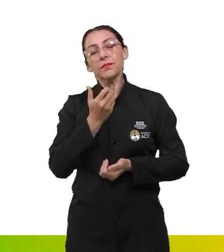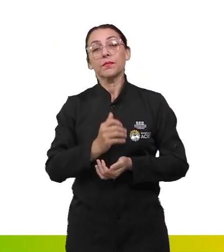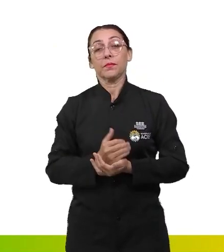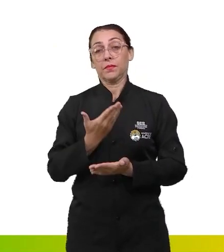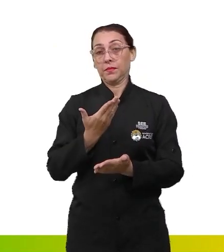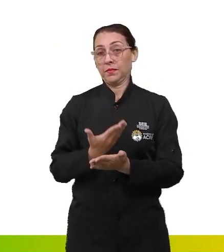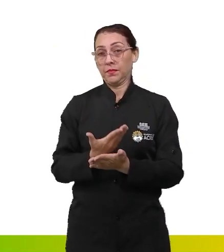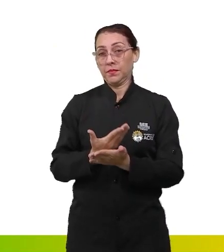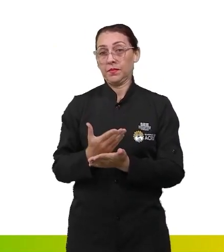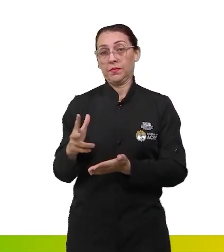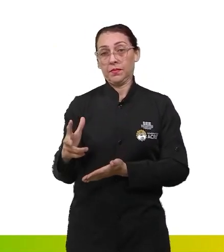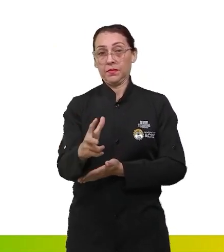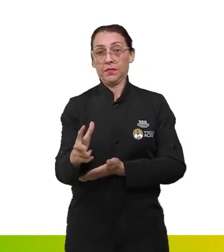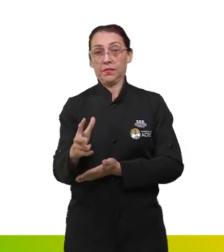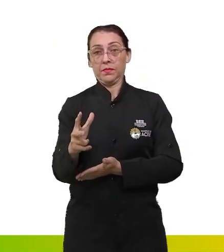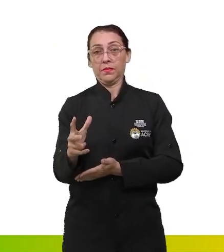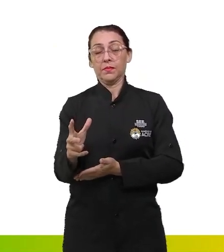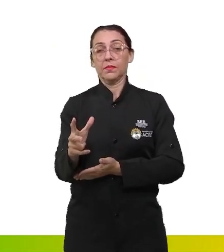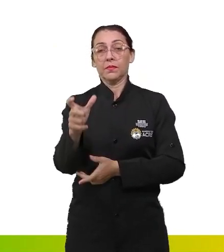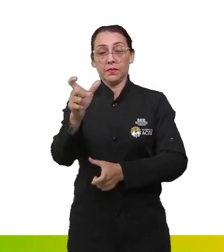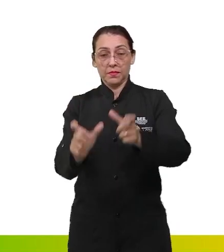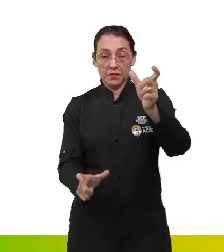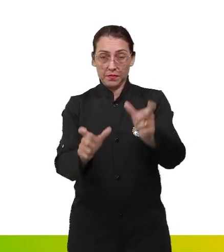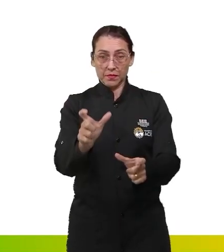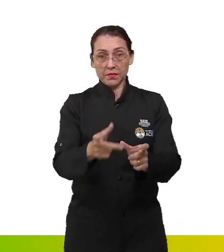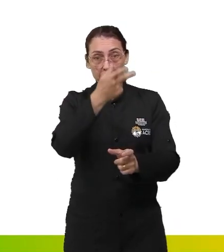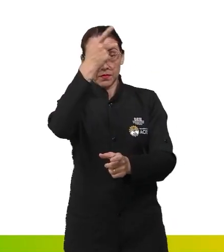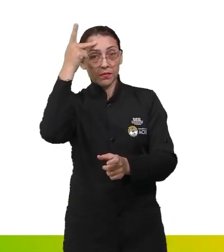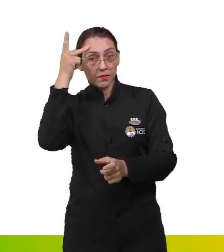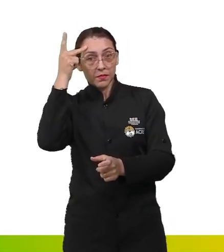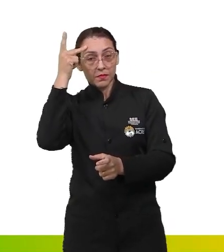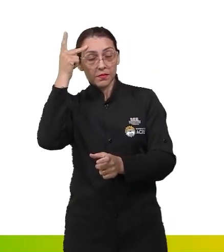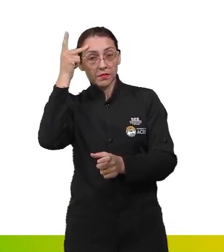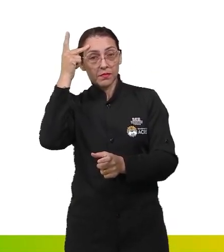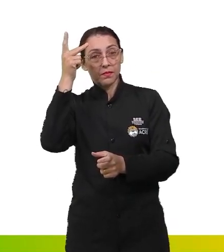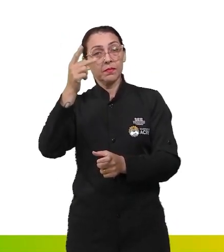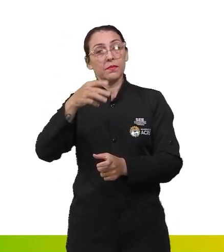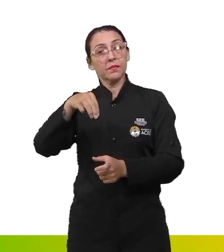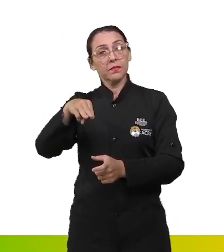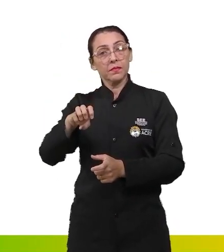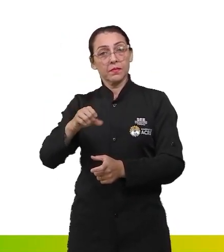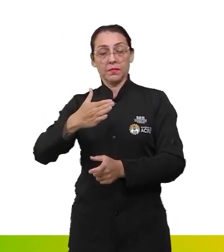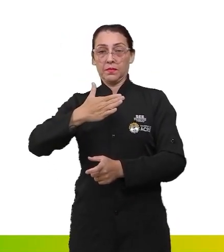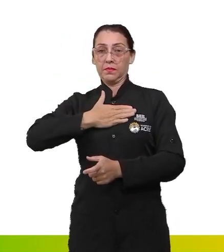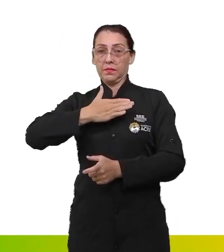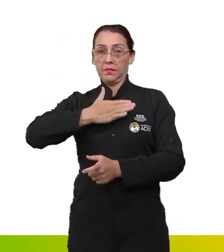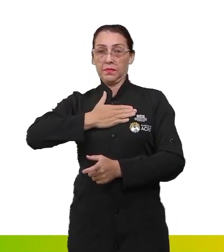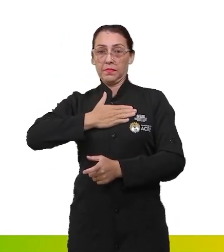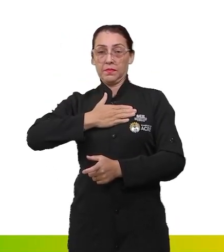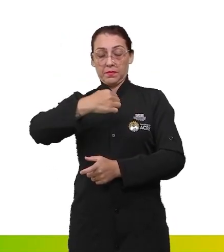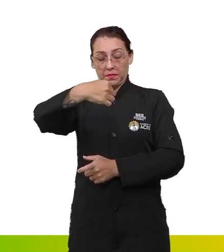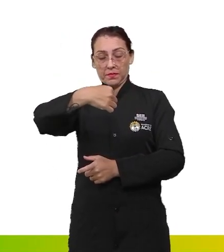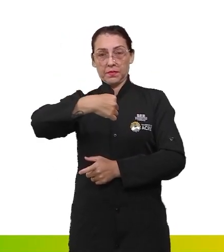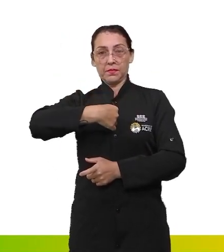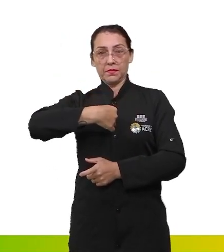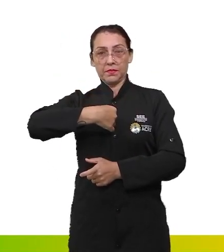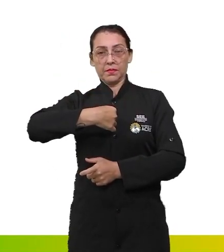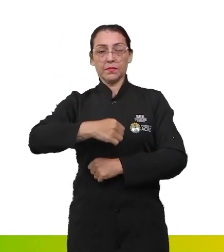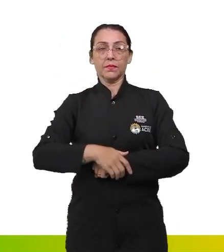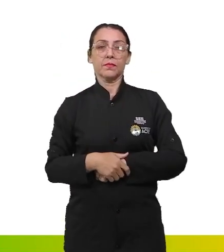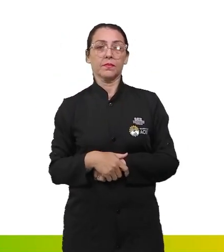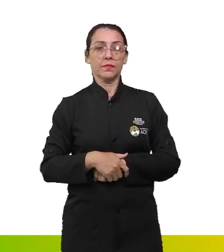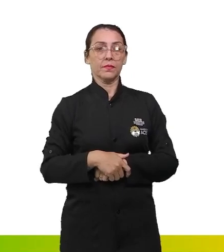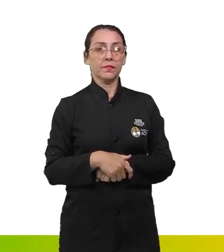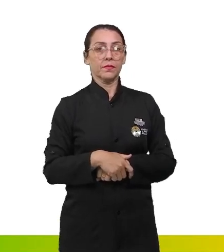estudado lá em pronomes pessoais, aqui eu utilizo ele na forma pronominal, tá? Então, esse se refere a yo,